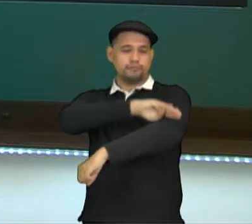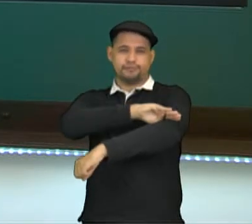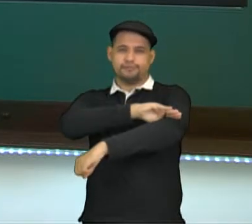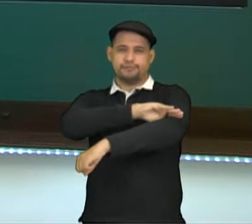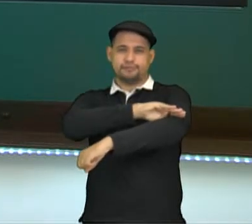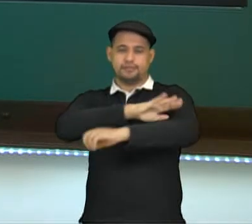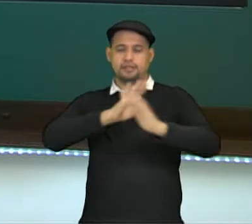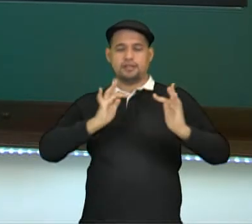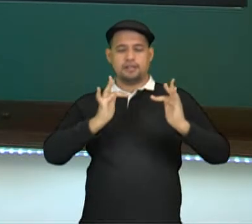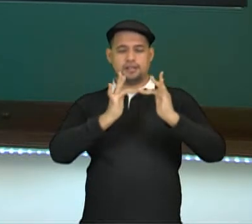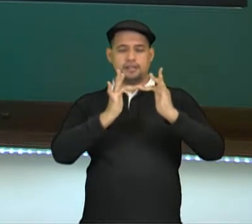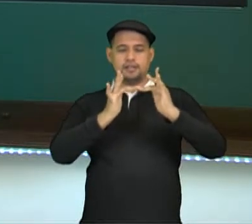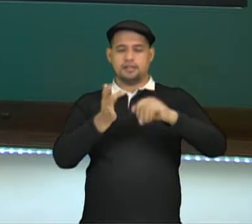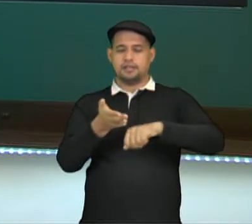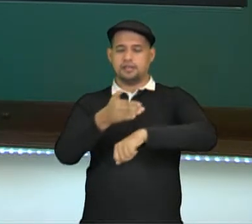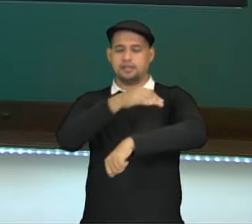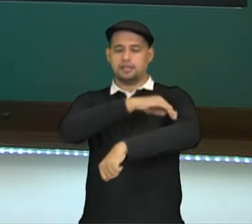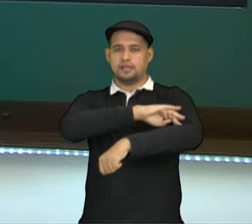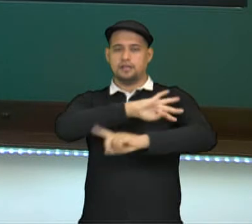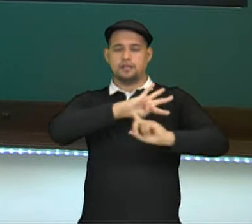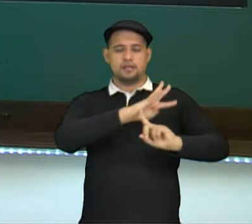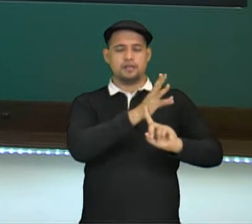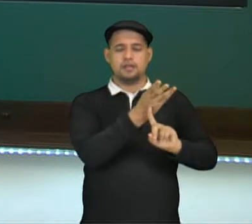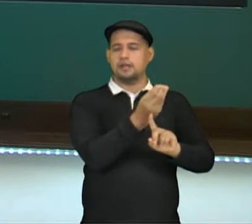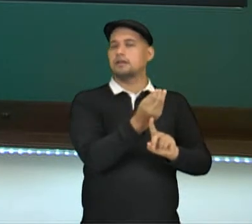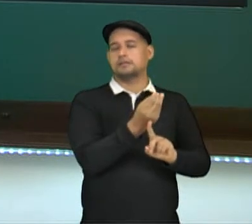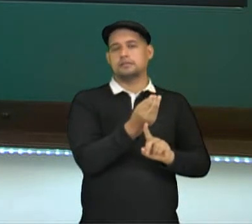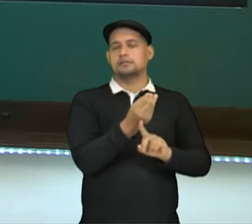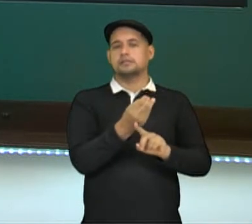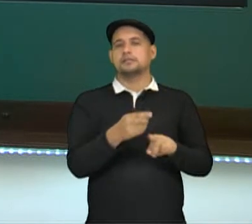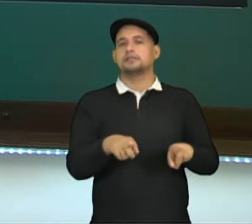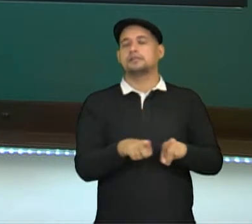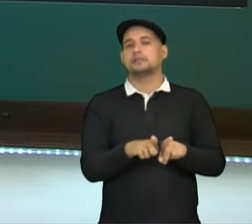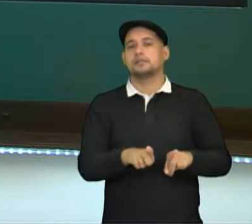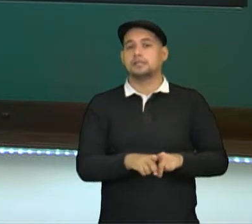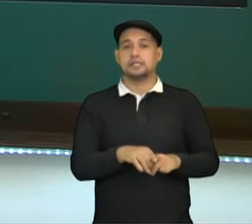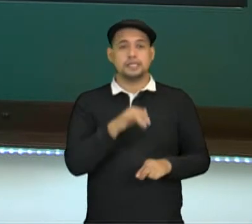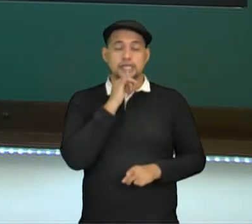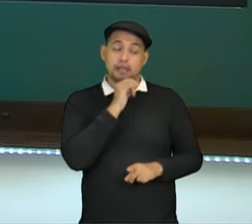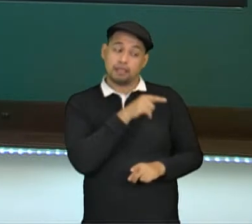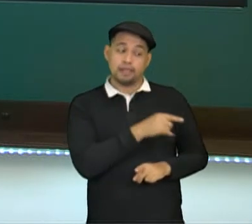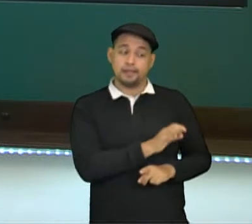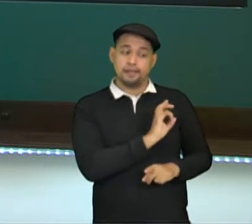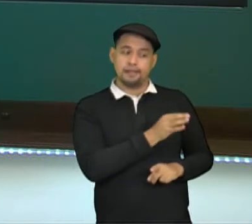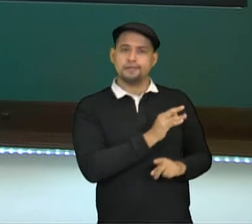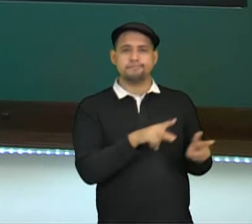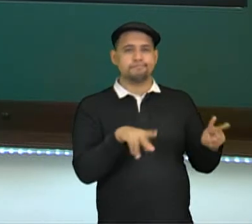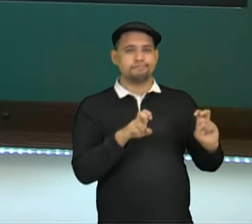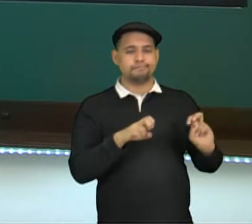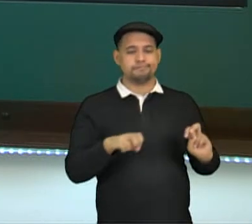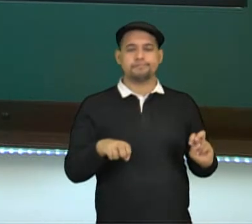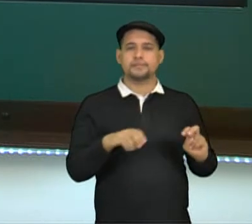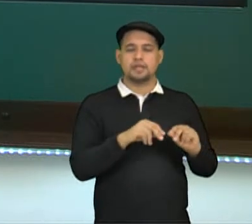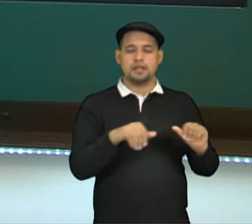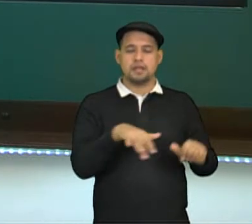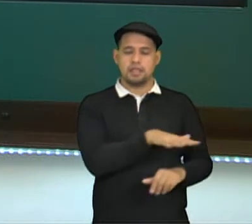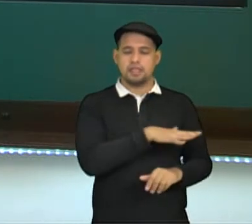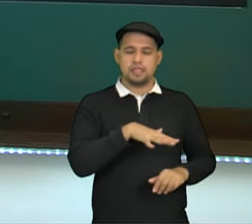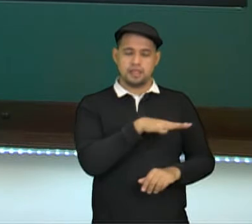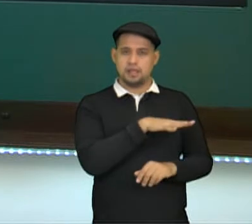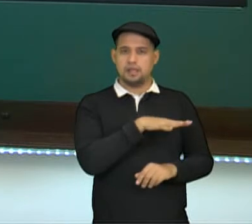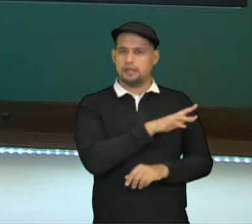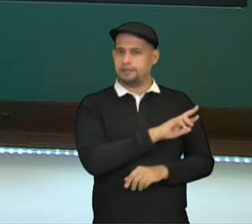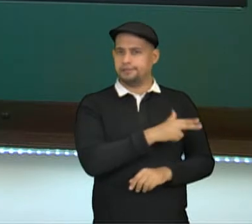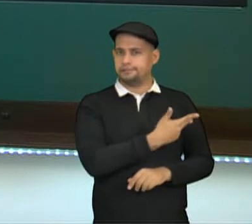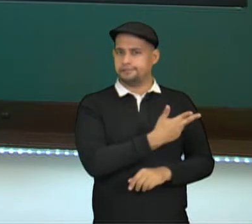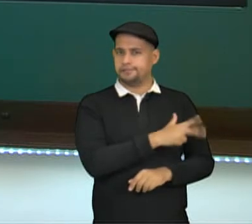já colocam a arte como objeto de corte, ou seja, somente eles seriam certos sobre a face da terra. O resto não existe.